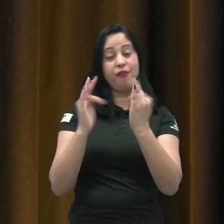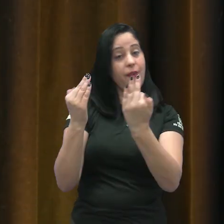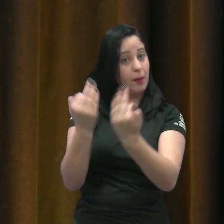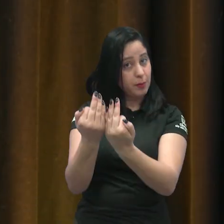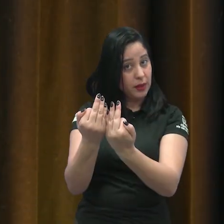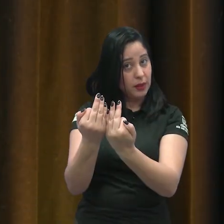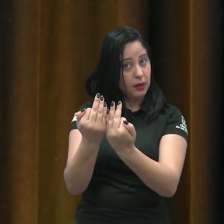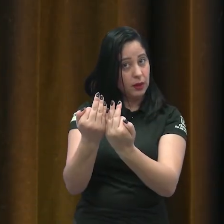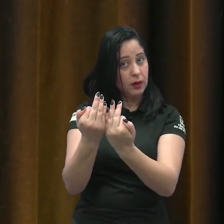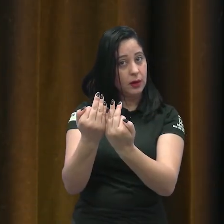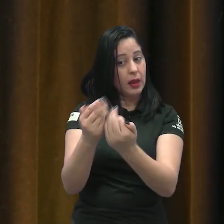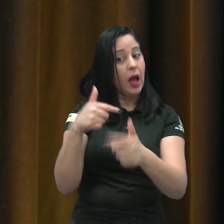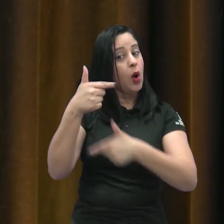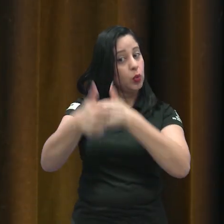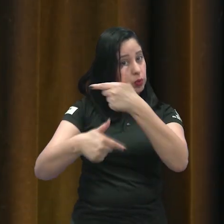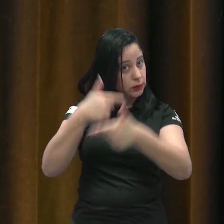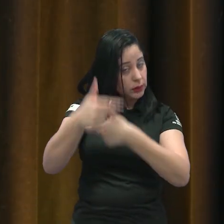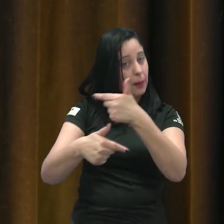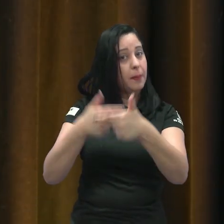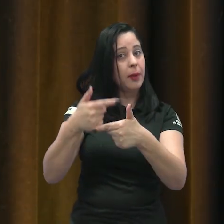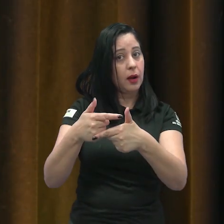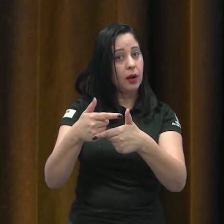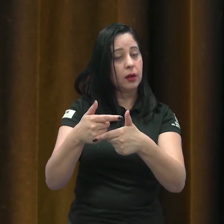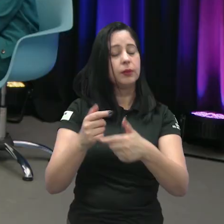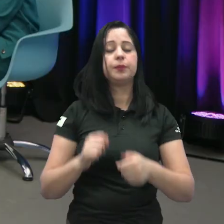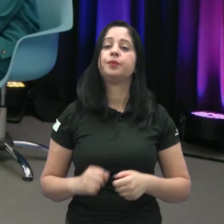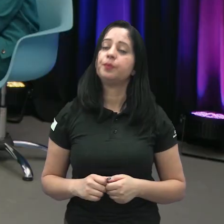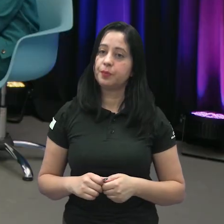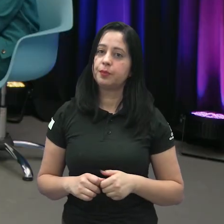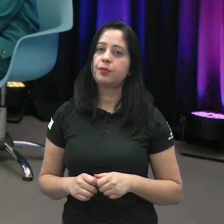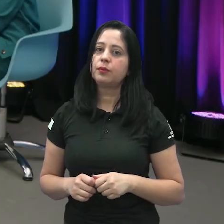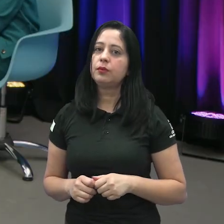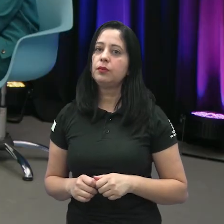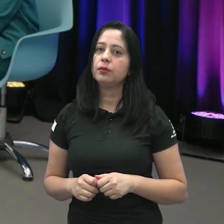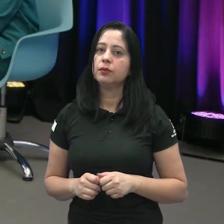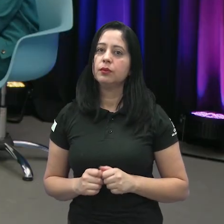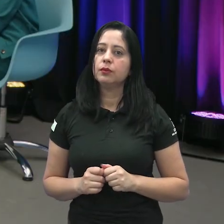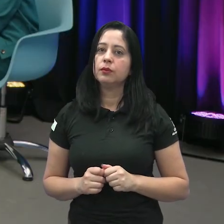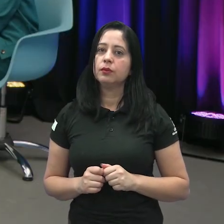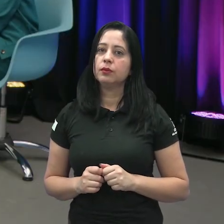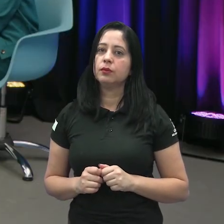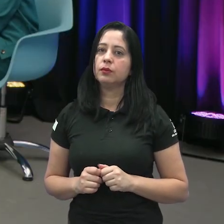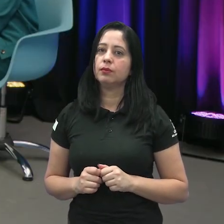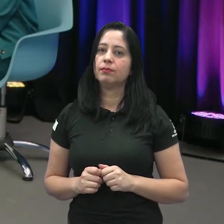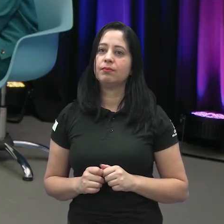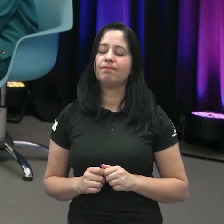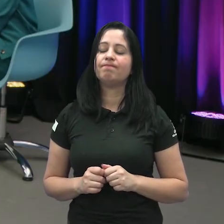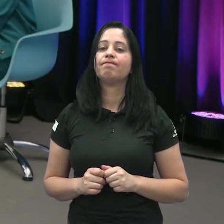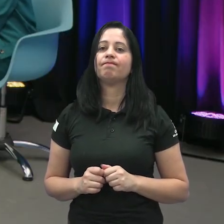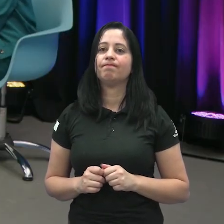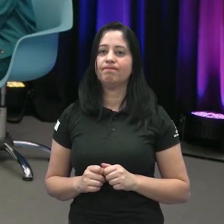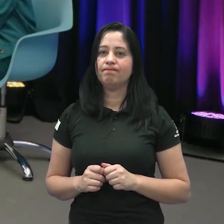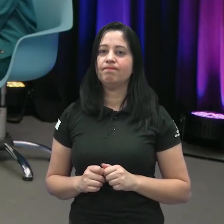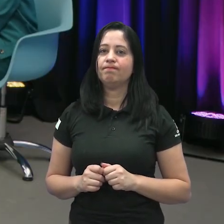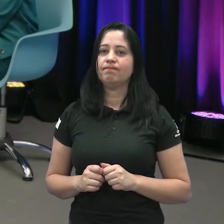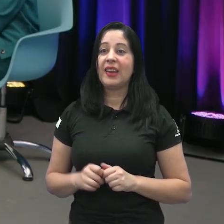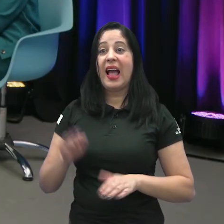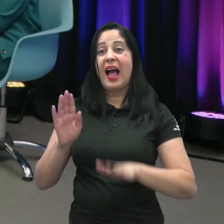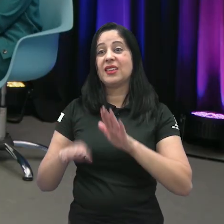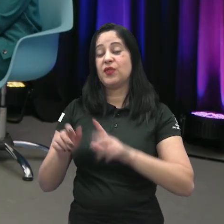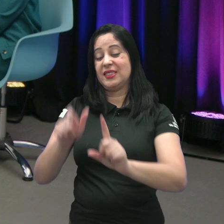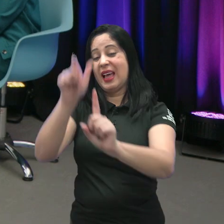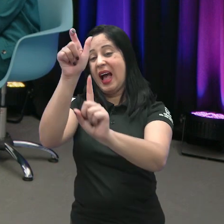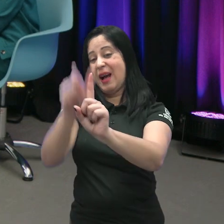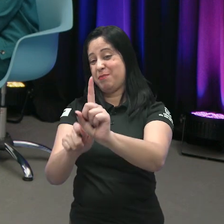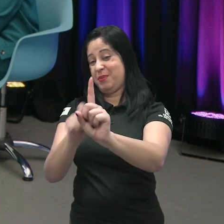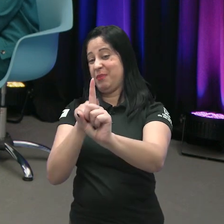nas relações de trabalho. E como lidar com uma pessoa que tem dificuldade de ser empática? Você está